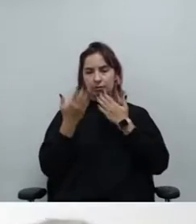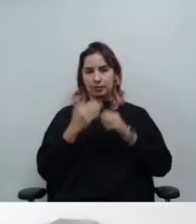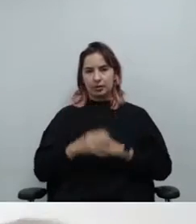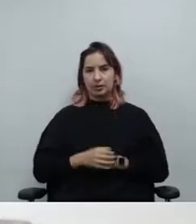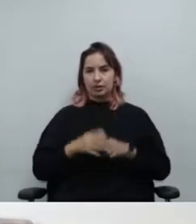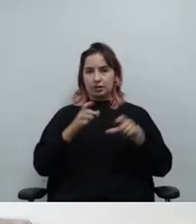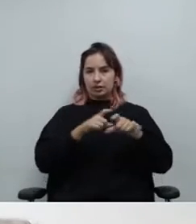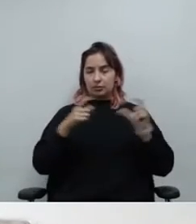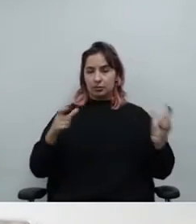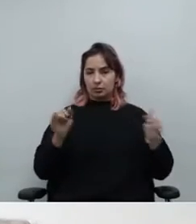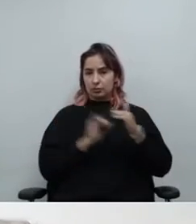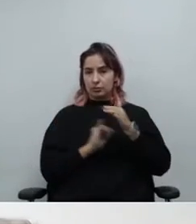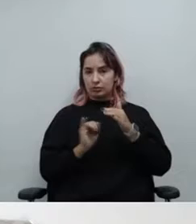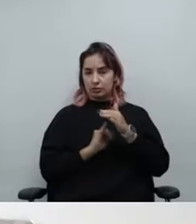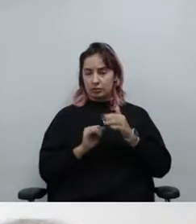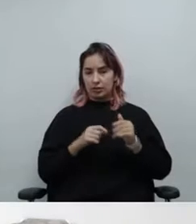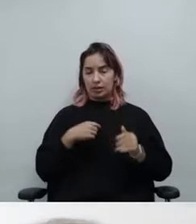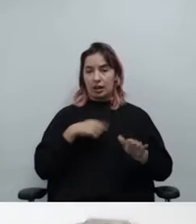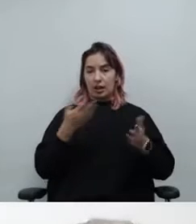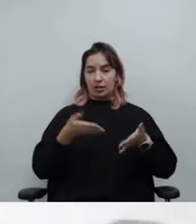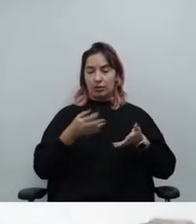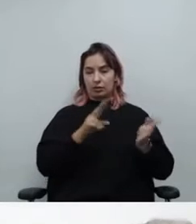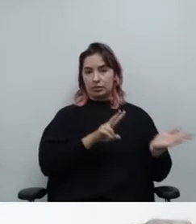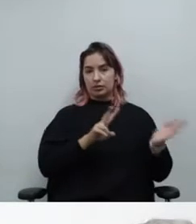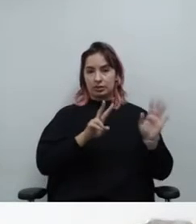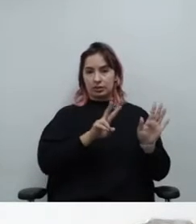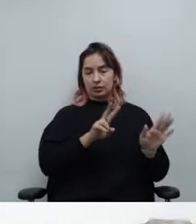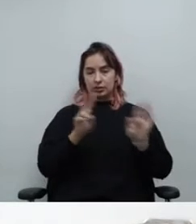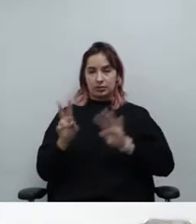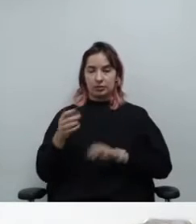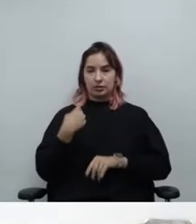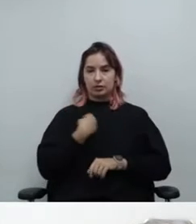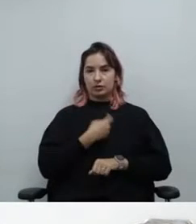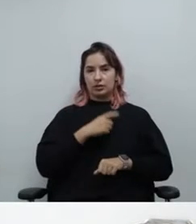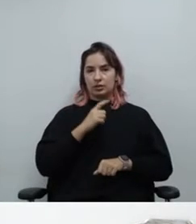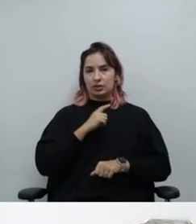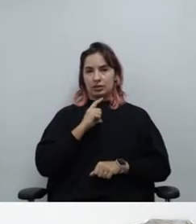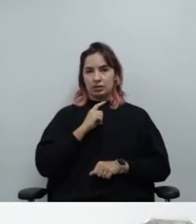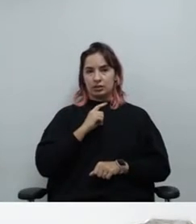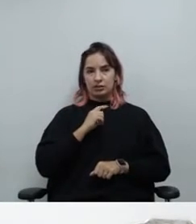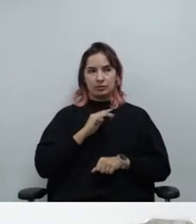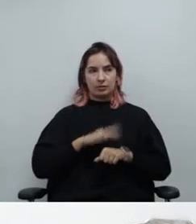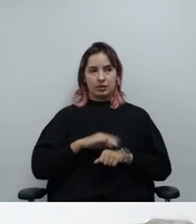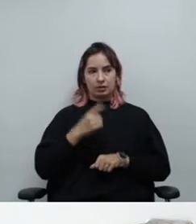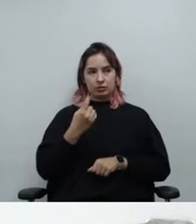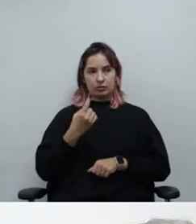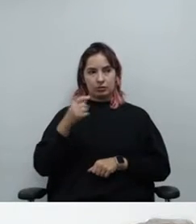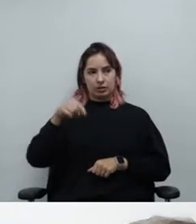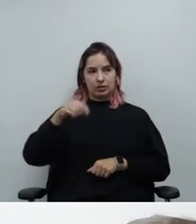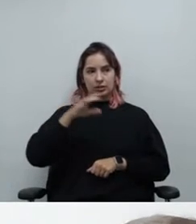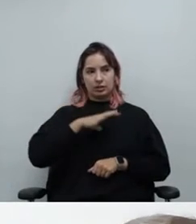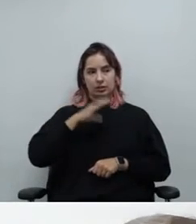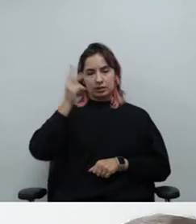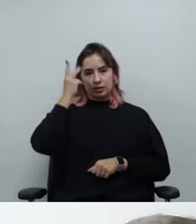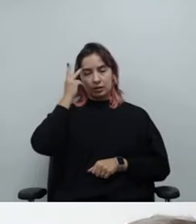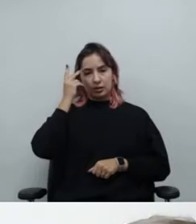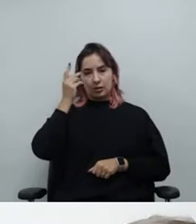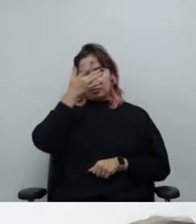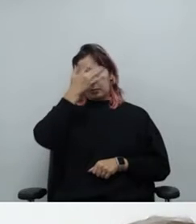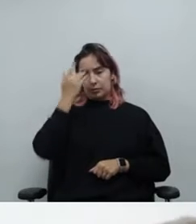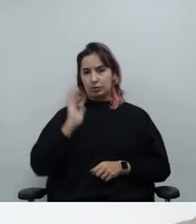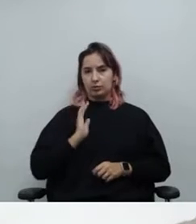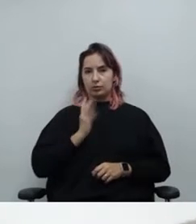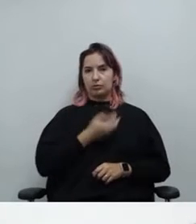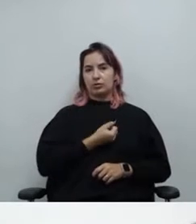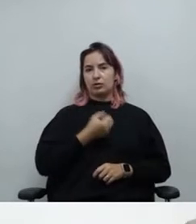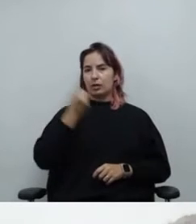da expansão institucional. Nessa semana, infelizmente, tivemos mais um episódio aqui na cidade de São Paulo de uma pessoa trans que foi assassinada